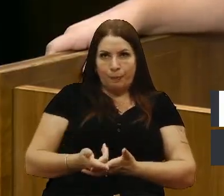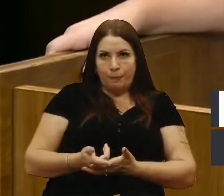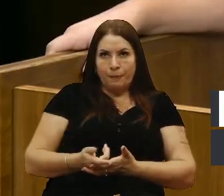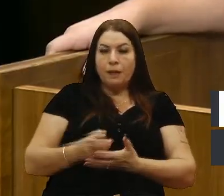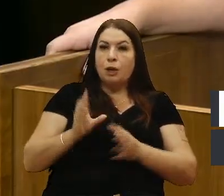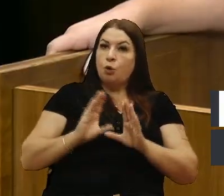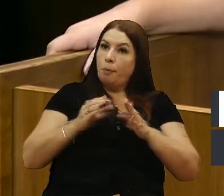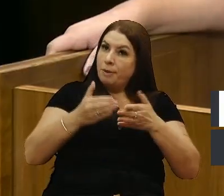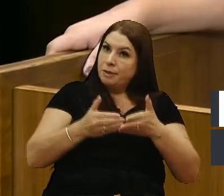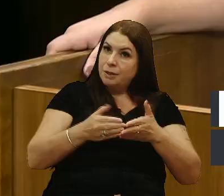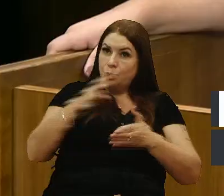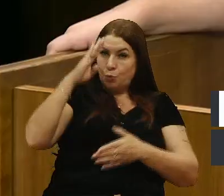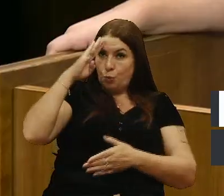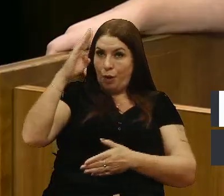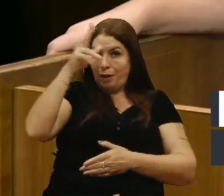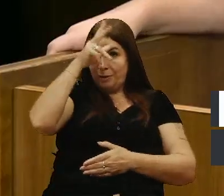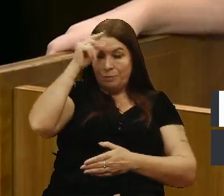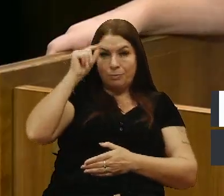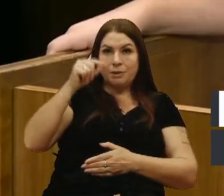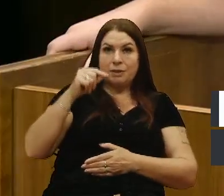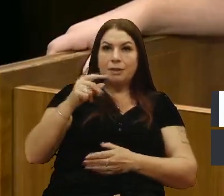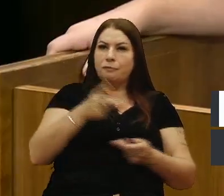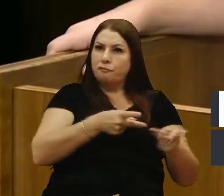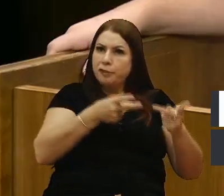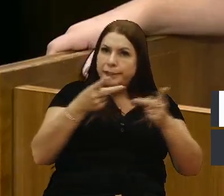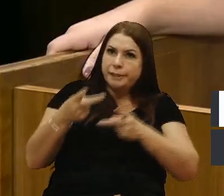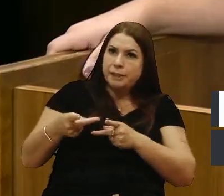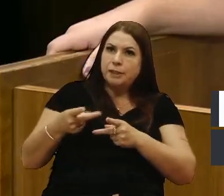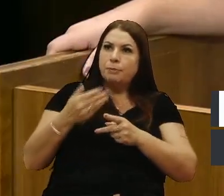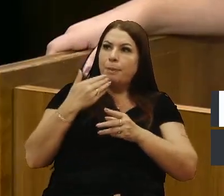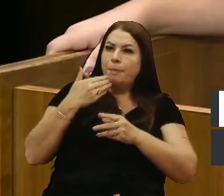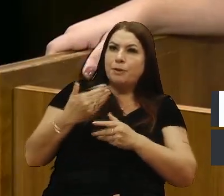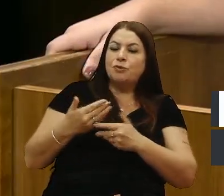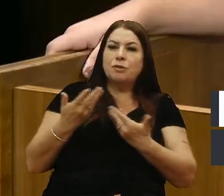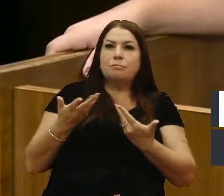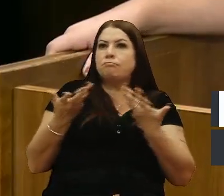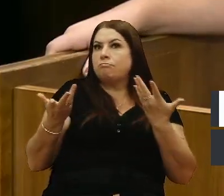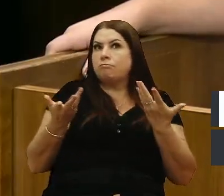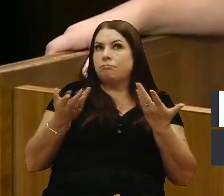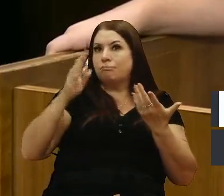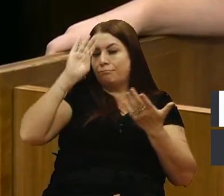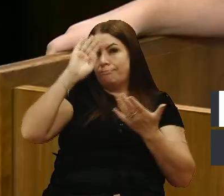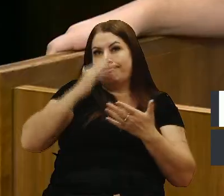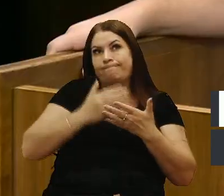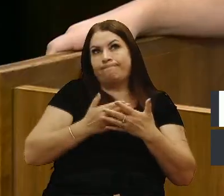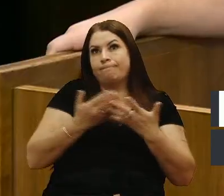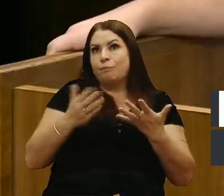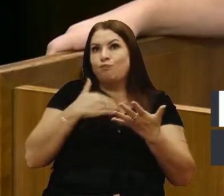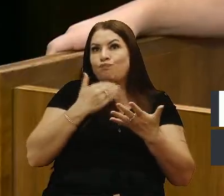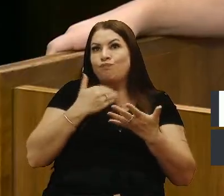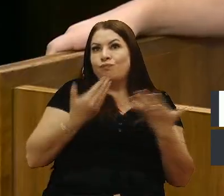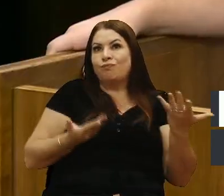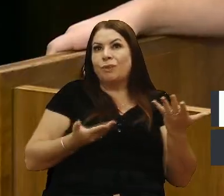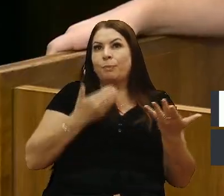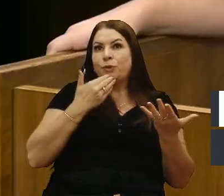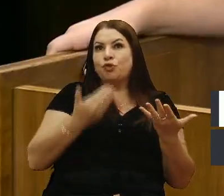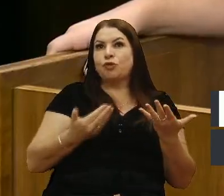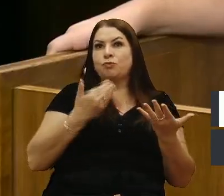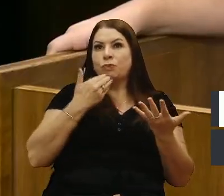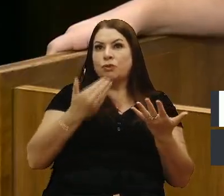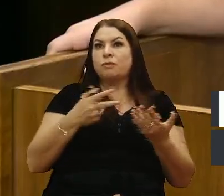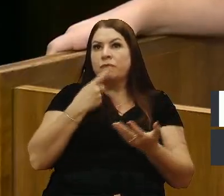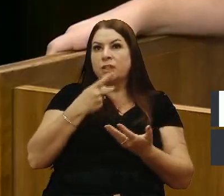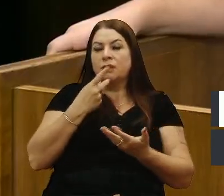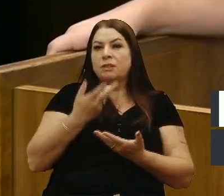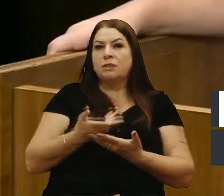a comissão até dos guardas municipais, eles nos visitam para pedir, mas eu acredito que não adianta, a gente fica pedindo, a gente fica